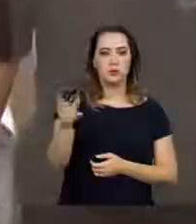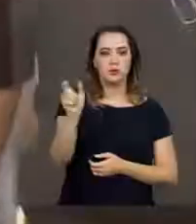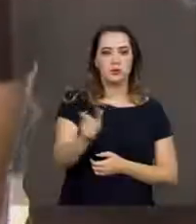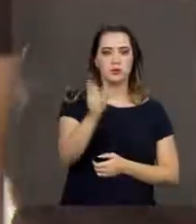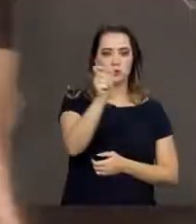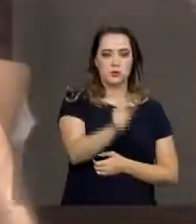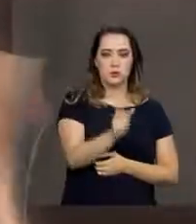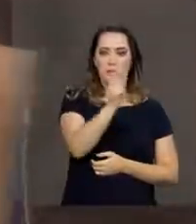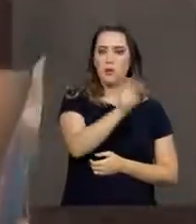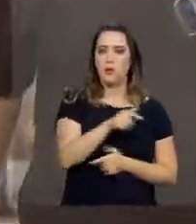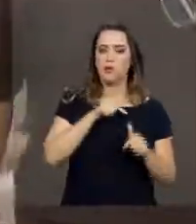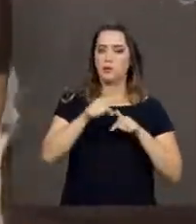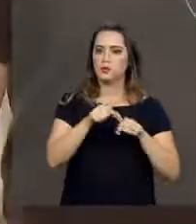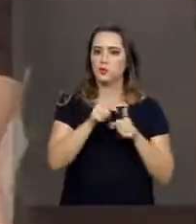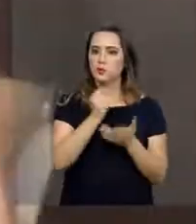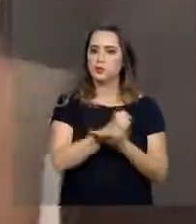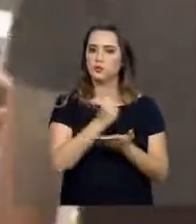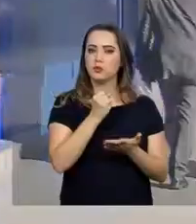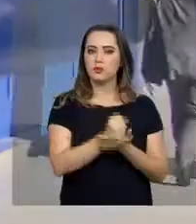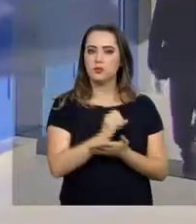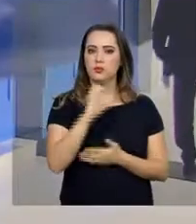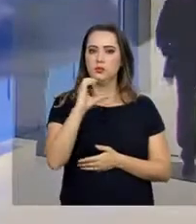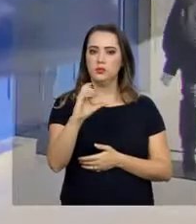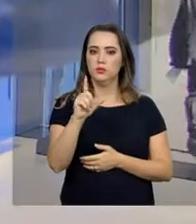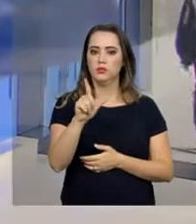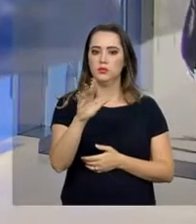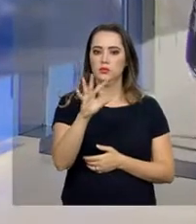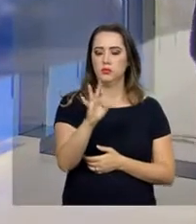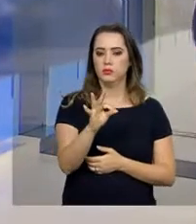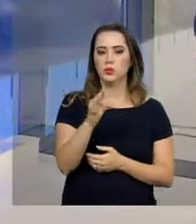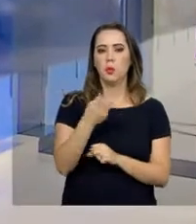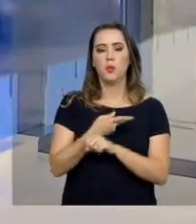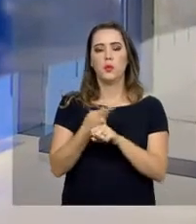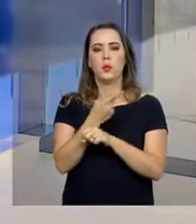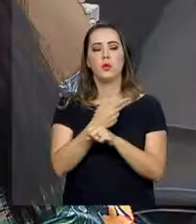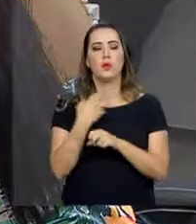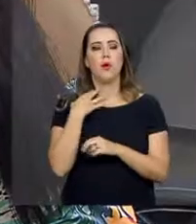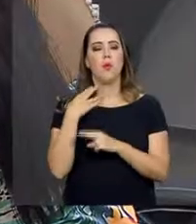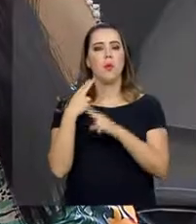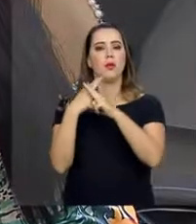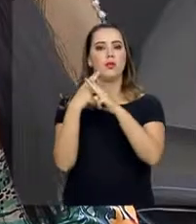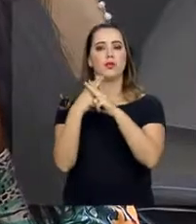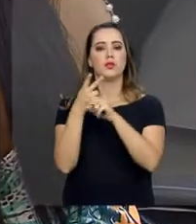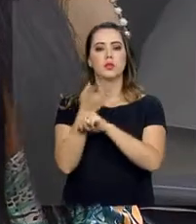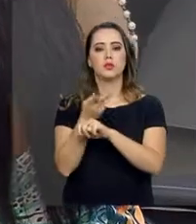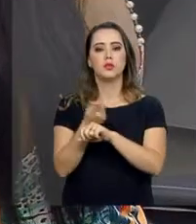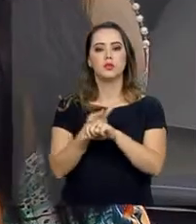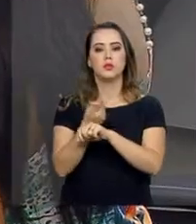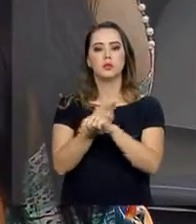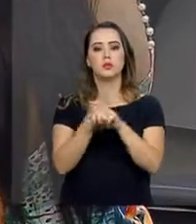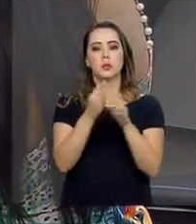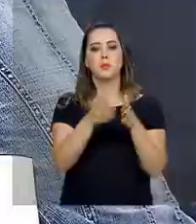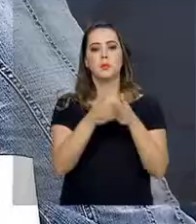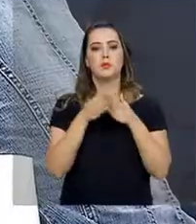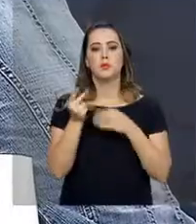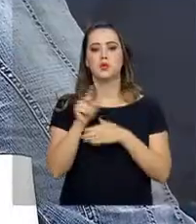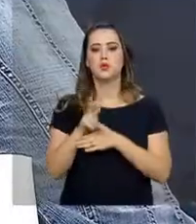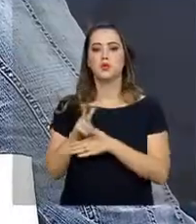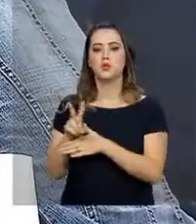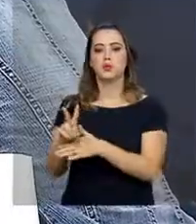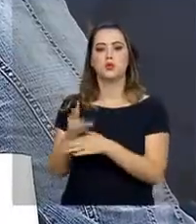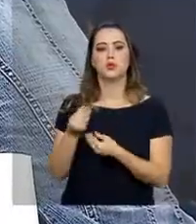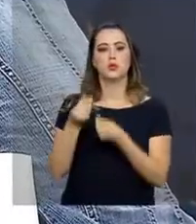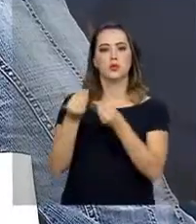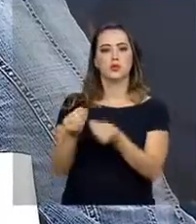900 mil trabalhadores celetistas poderão procurar as agências da caixa para solicitar créditos consignados com